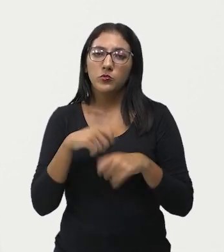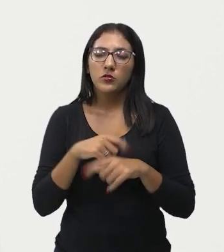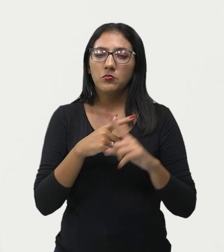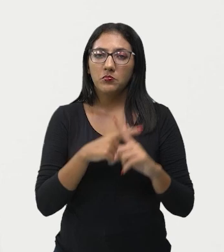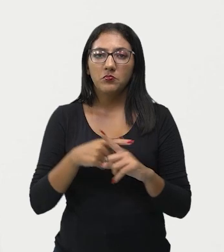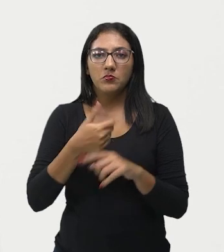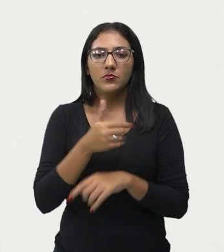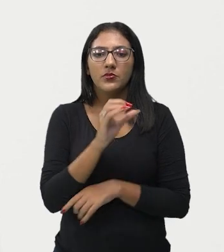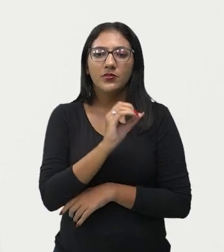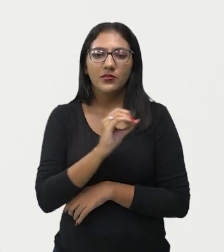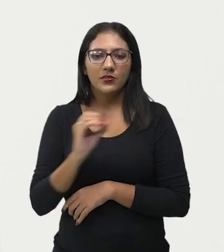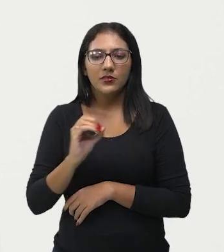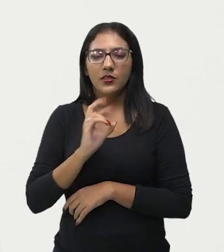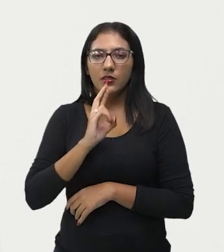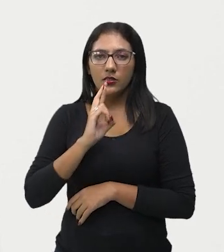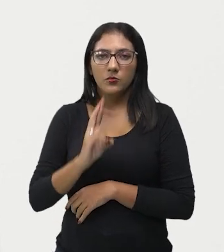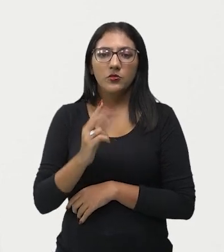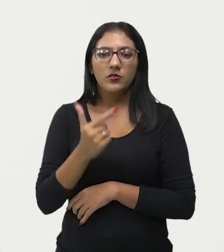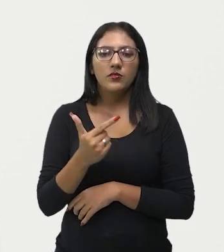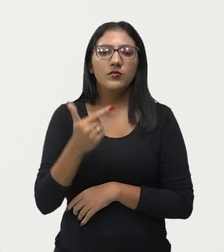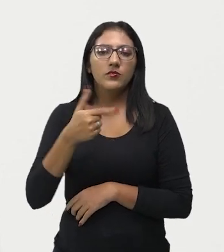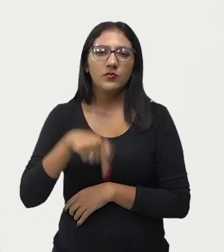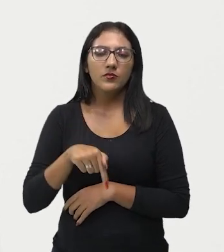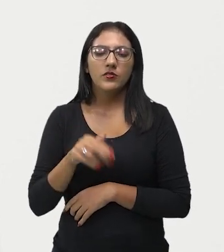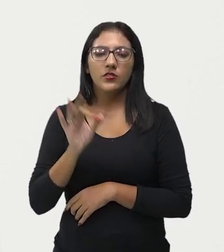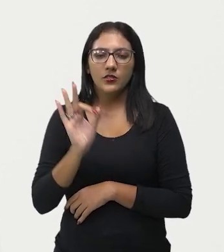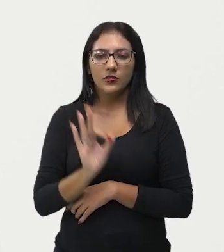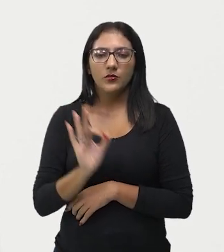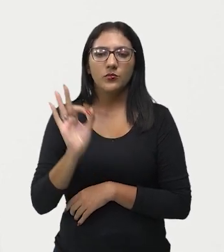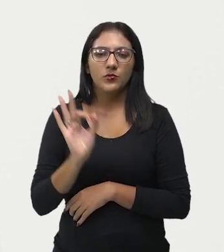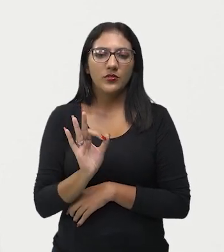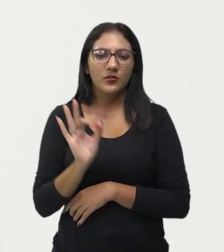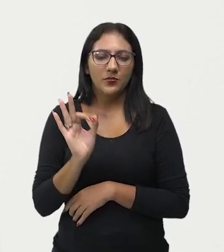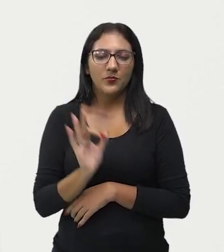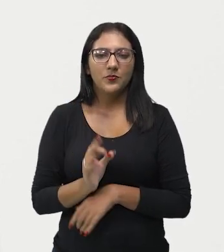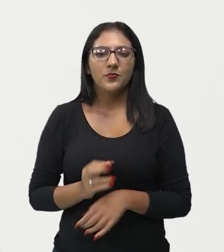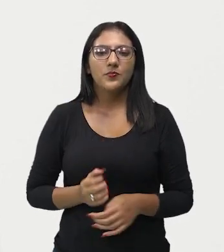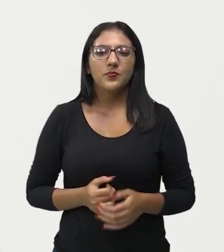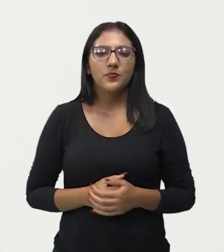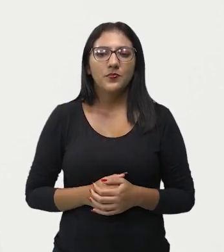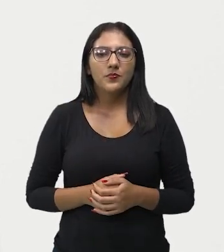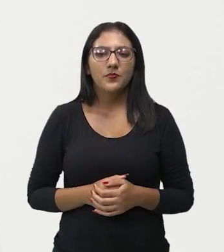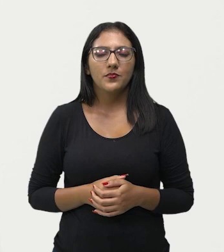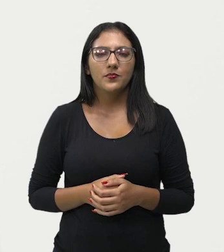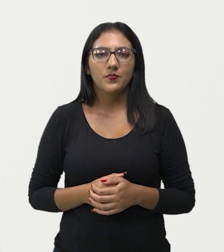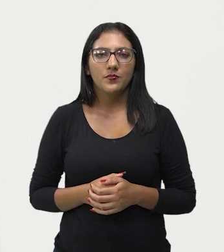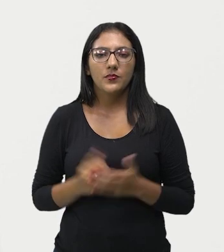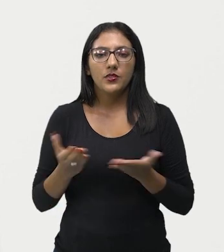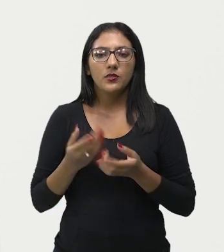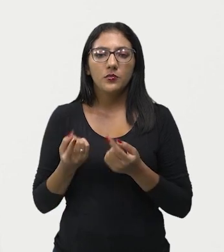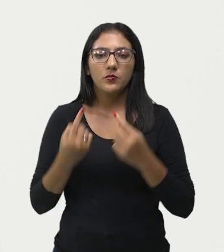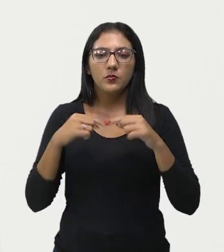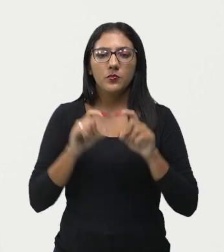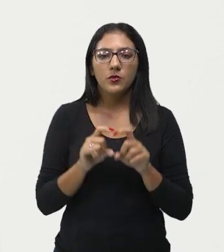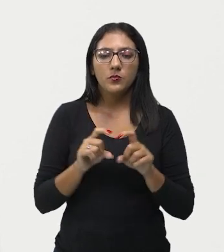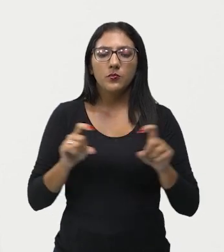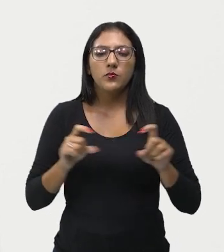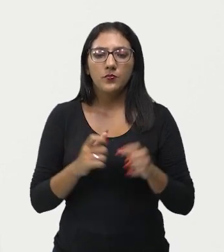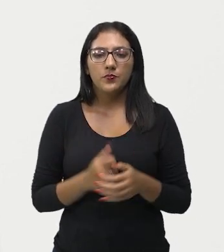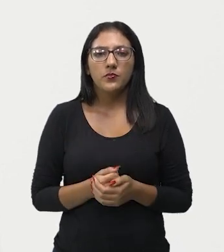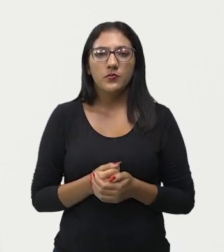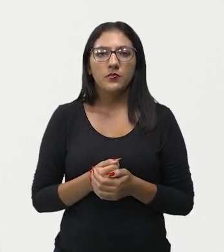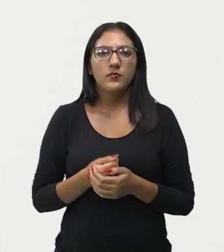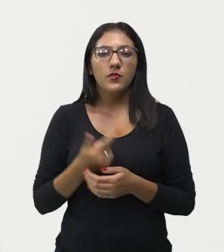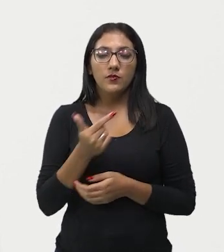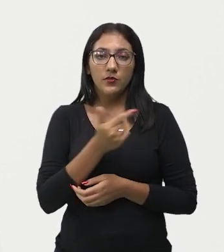100, 0,27 multiplicado por 100, a gente tem então 27%, tá bom? E aí temos ainda, ó,